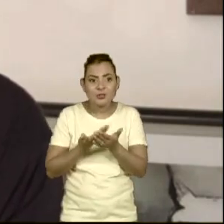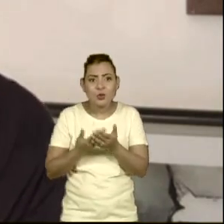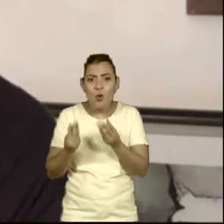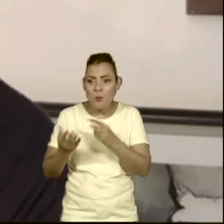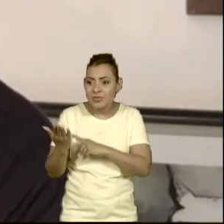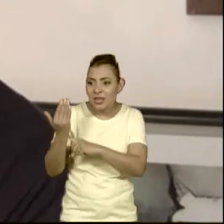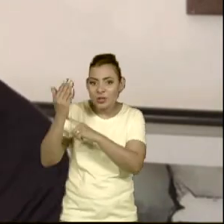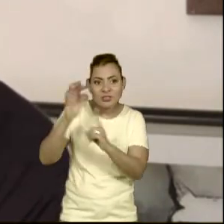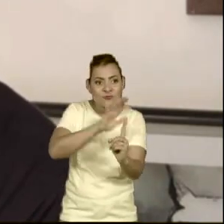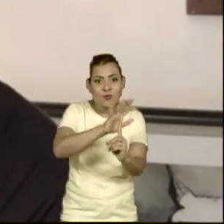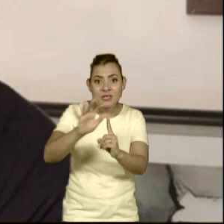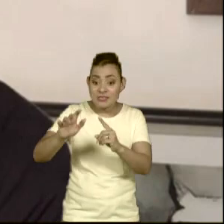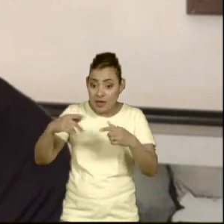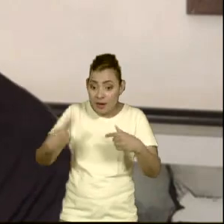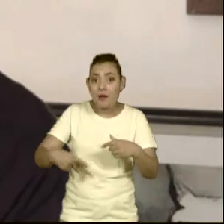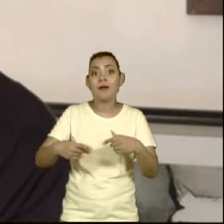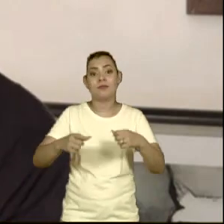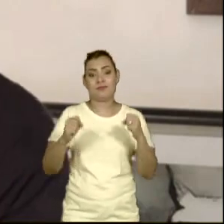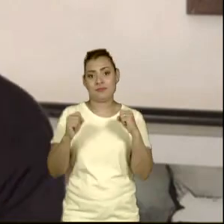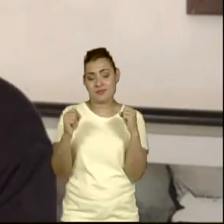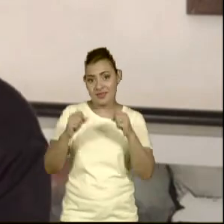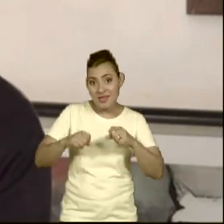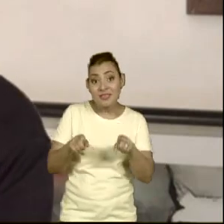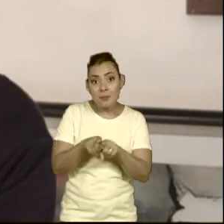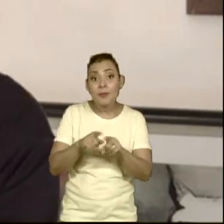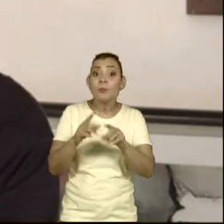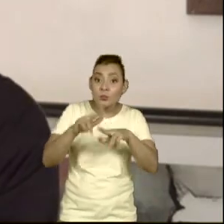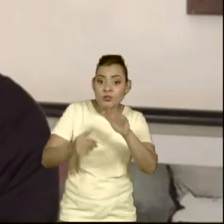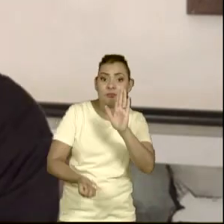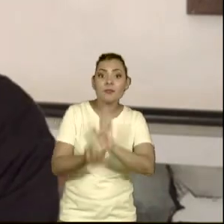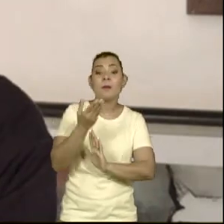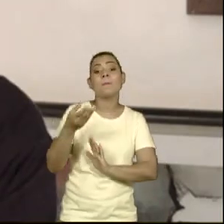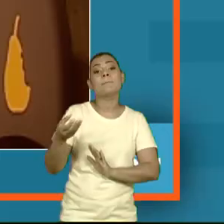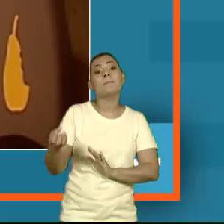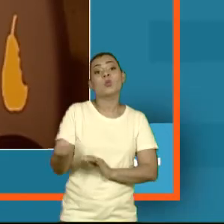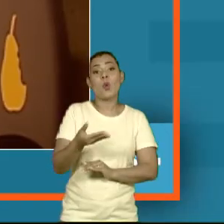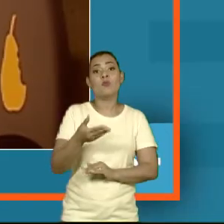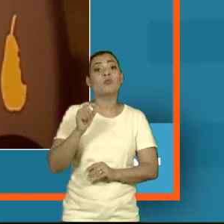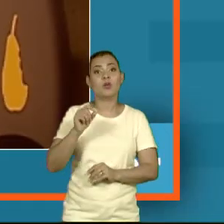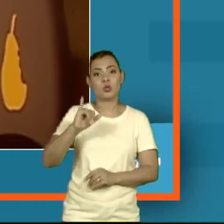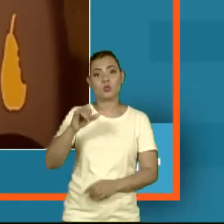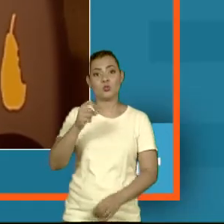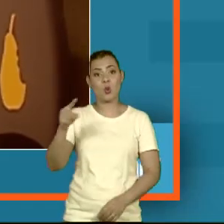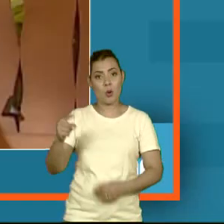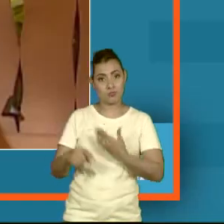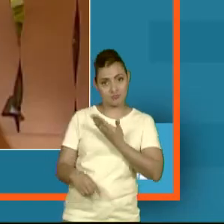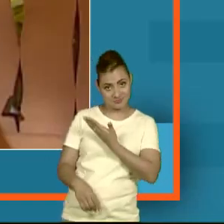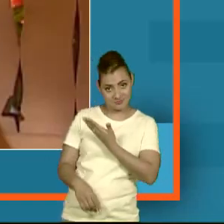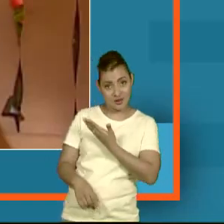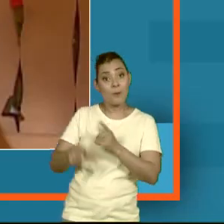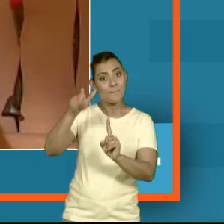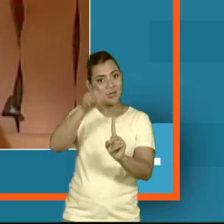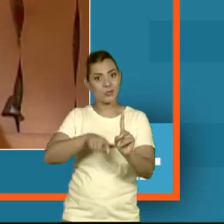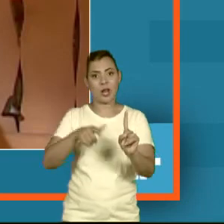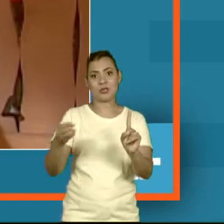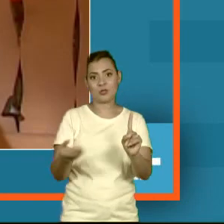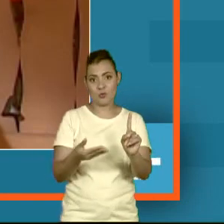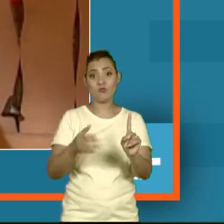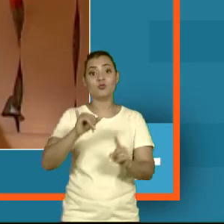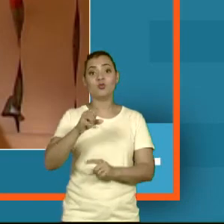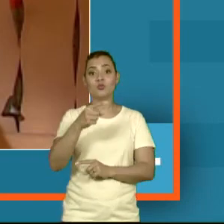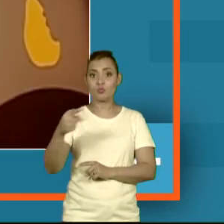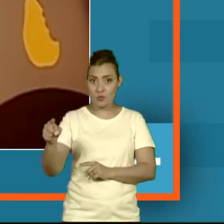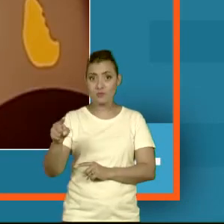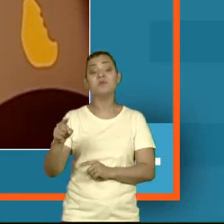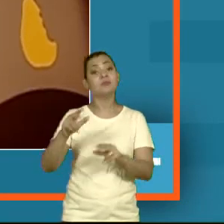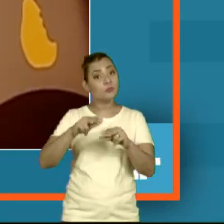tecnologia ia entrar no programa, para isso nasceu um novo personagem, que era o João, e ele veio para o programa para trazer